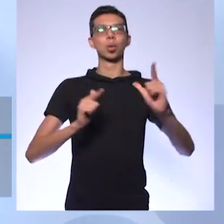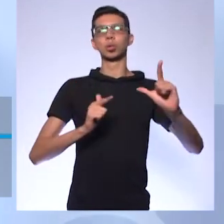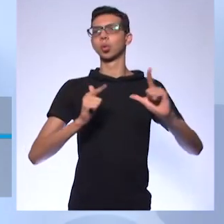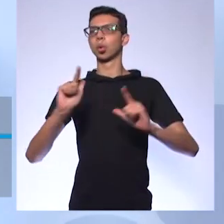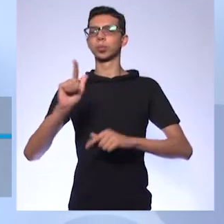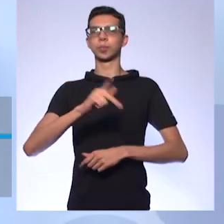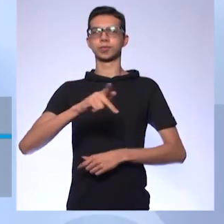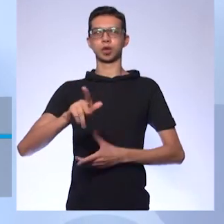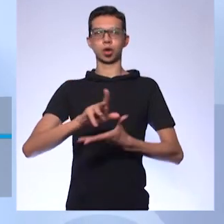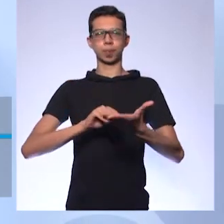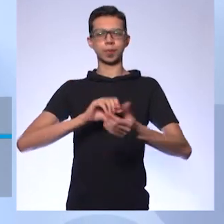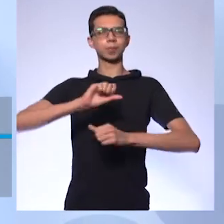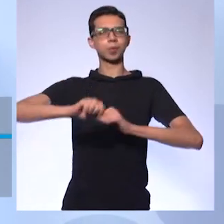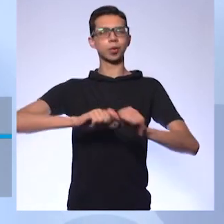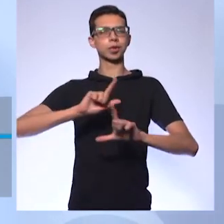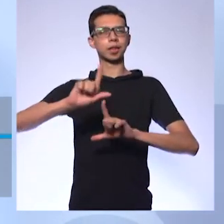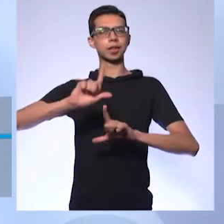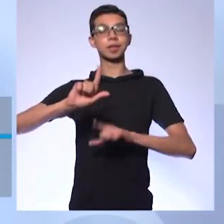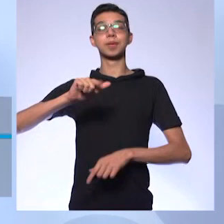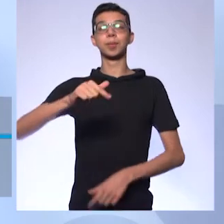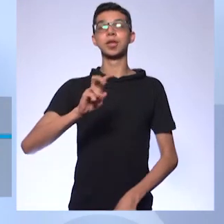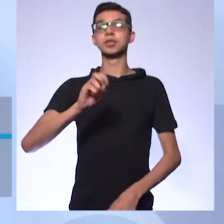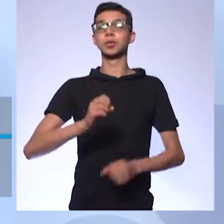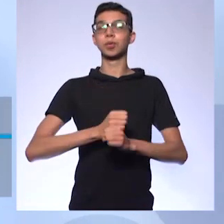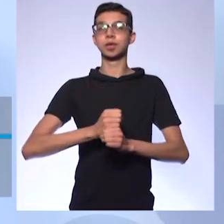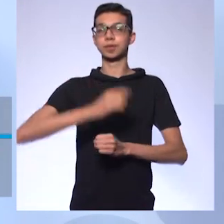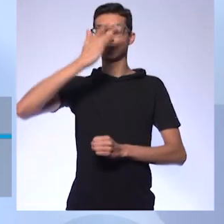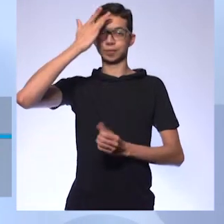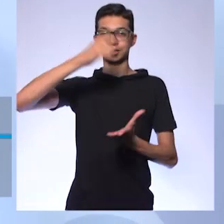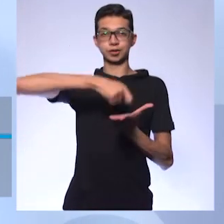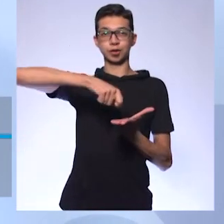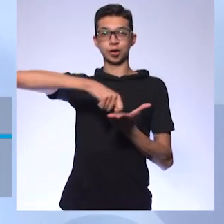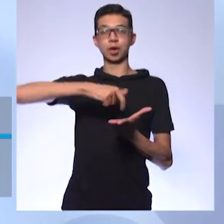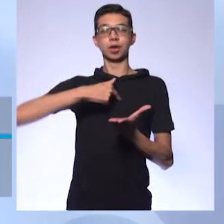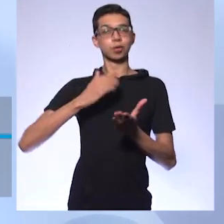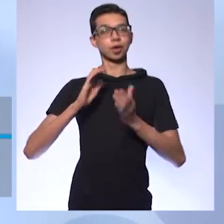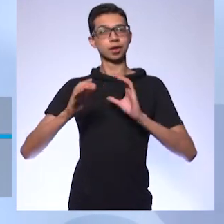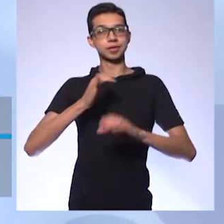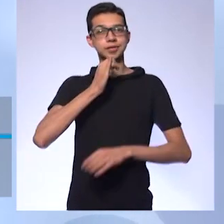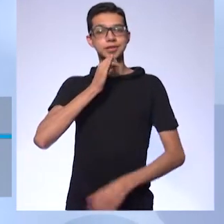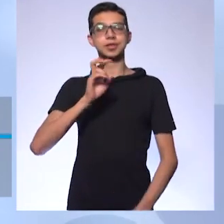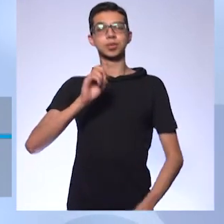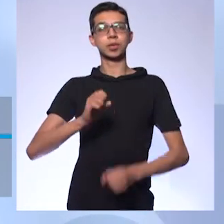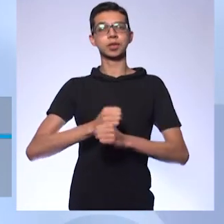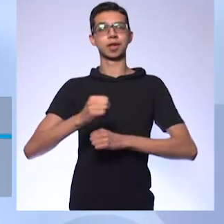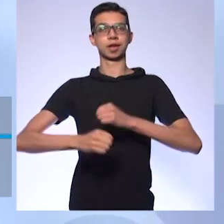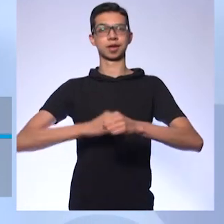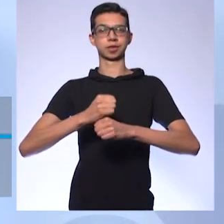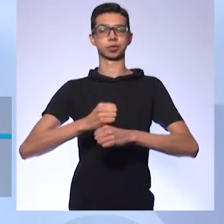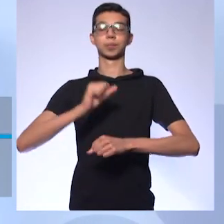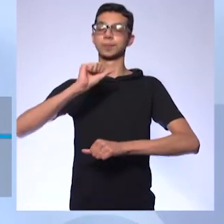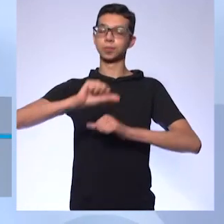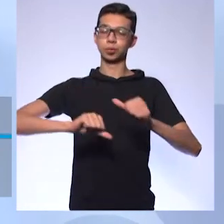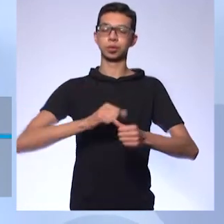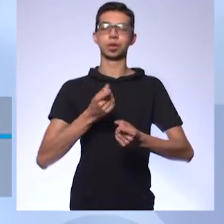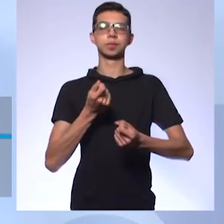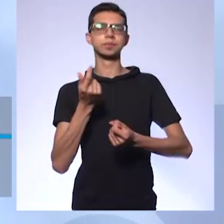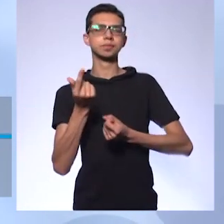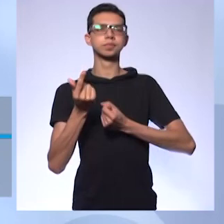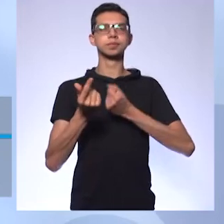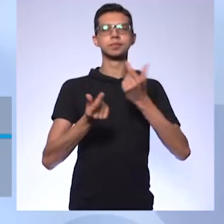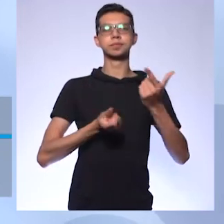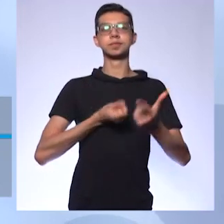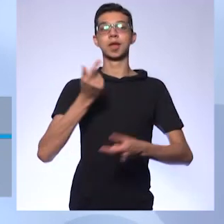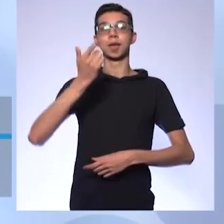letra. Daqui a uns 50 anos, alguém vai lá e escreve. Daquilo que eu cantei para daqui a 50 anos, ou seja, mudou alguma coisa, até que alguém